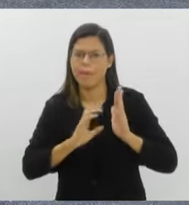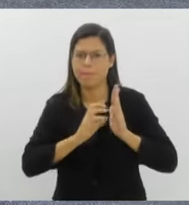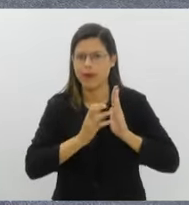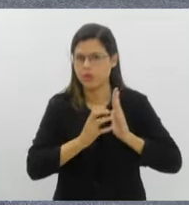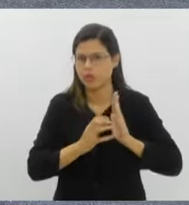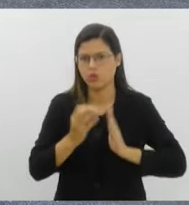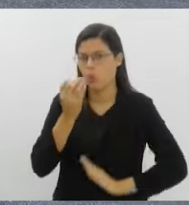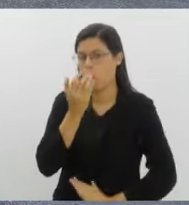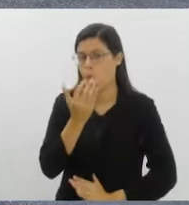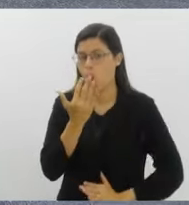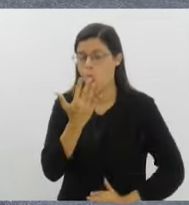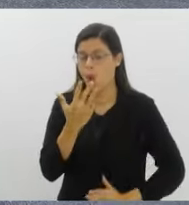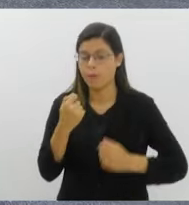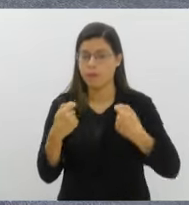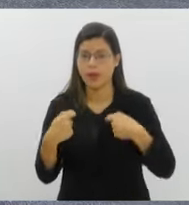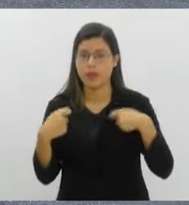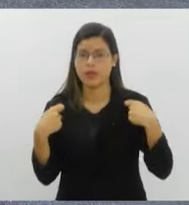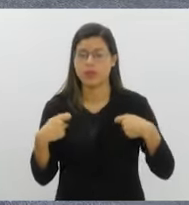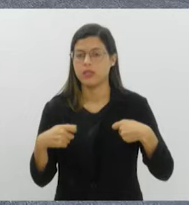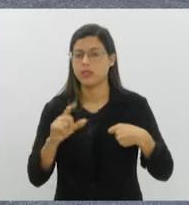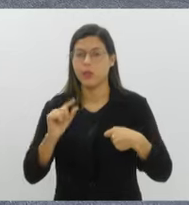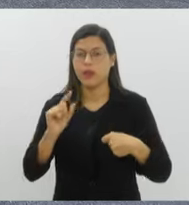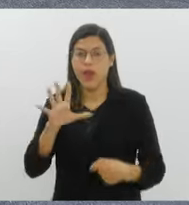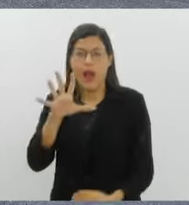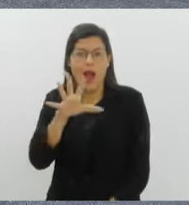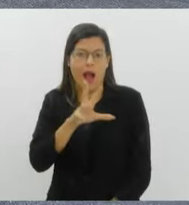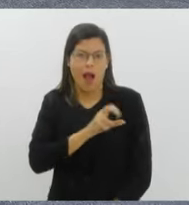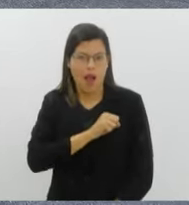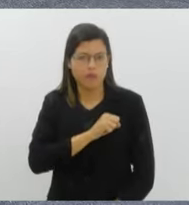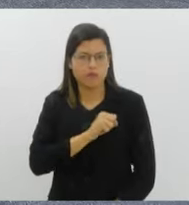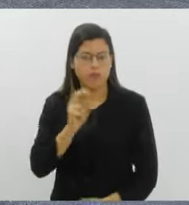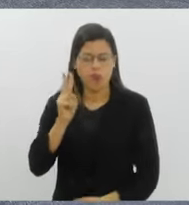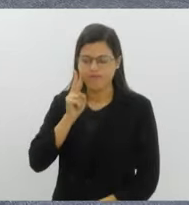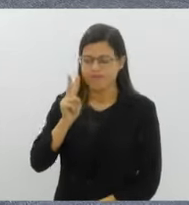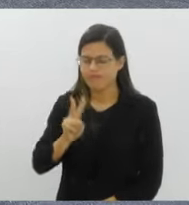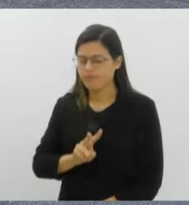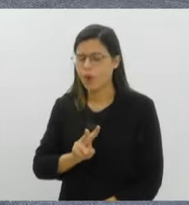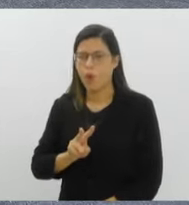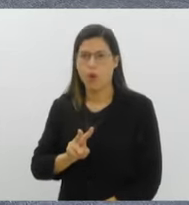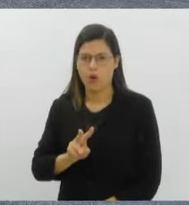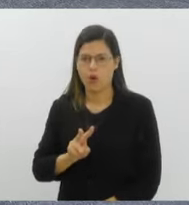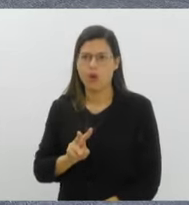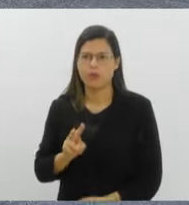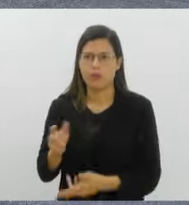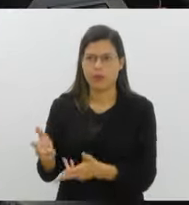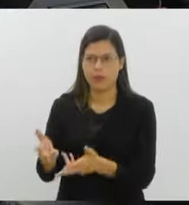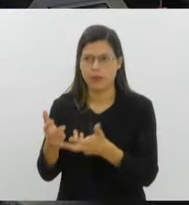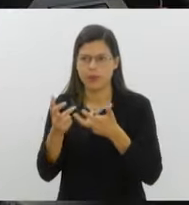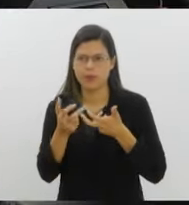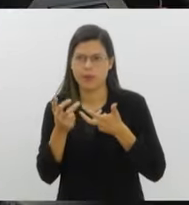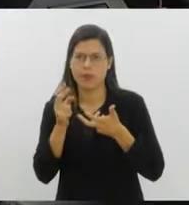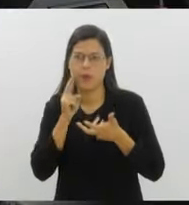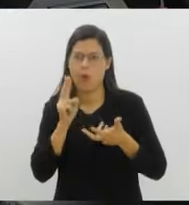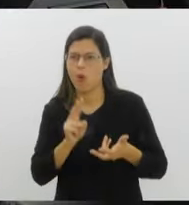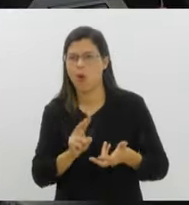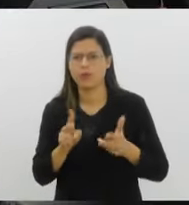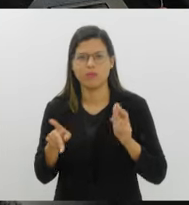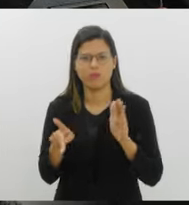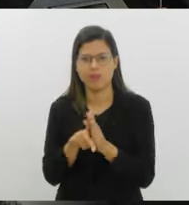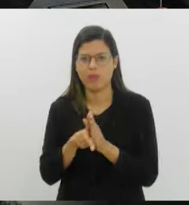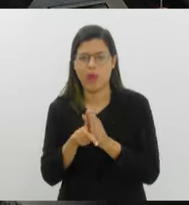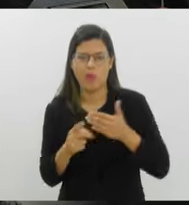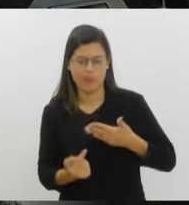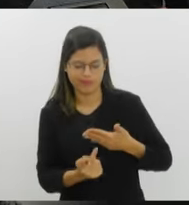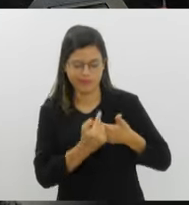cor, ela tem que ter somente amor e olhos realmente para ver, olhos do coração. Então, parabéns